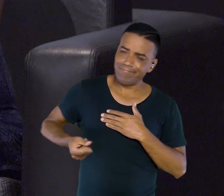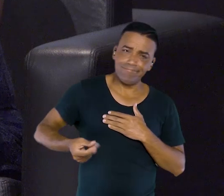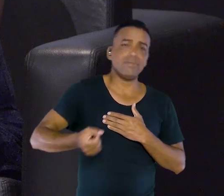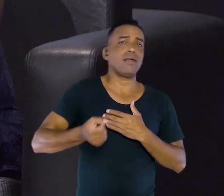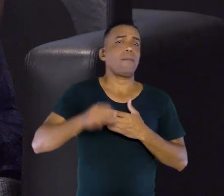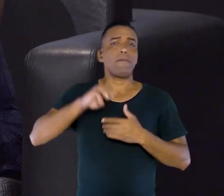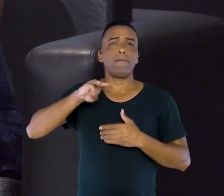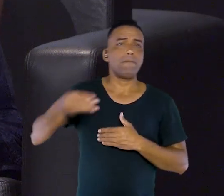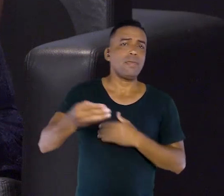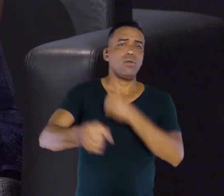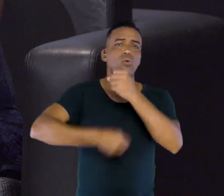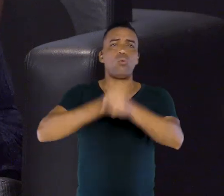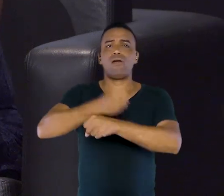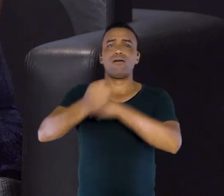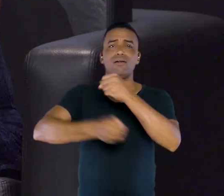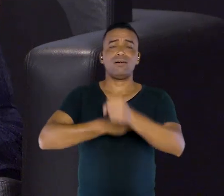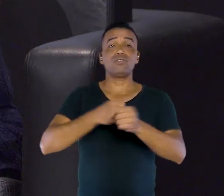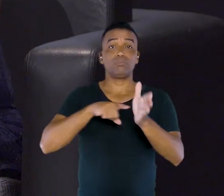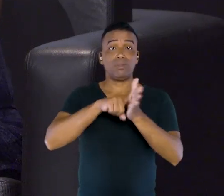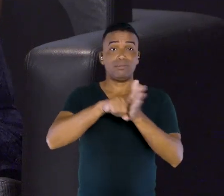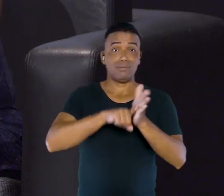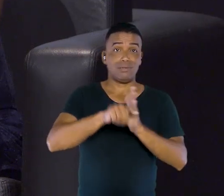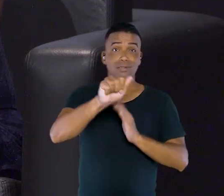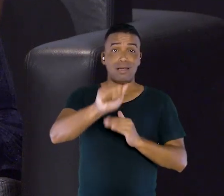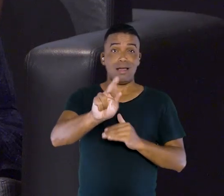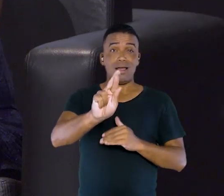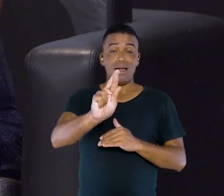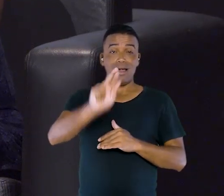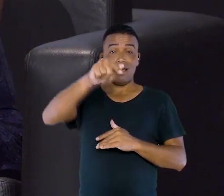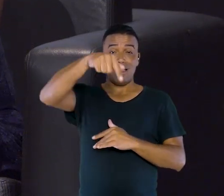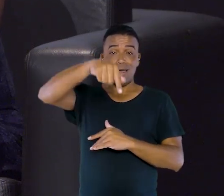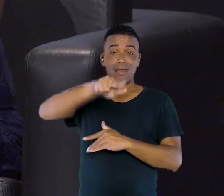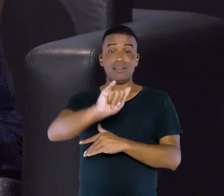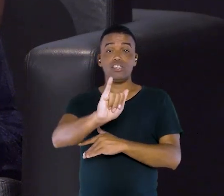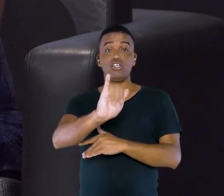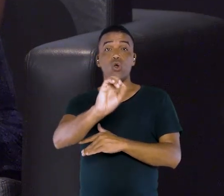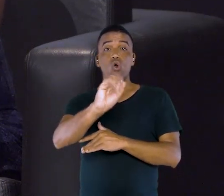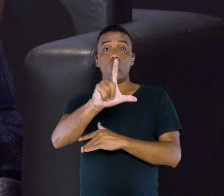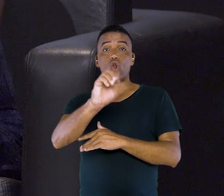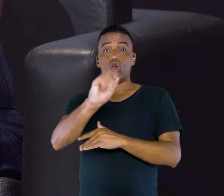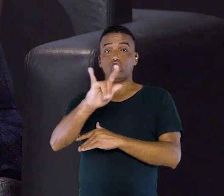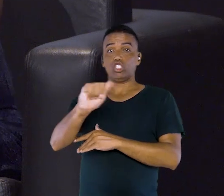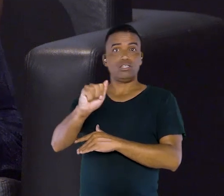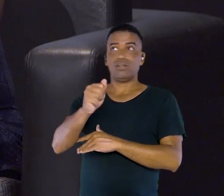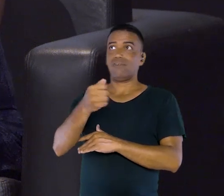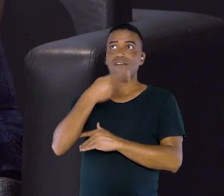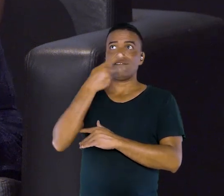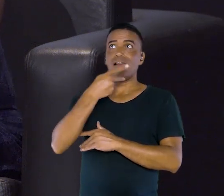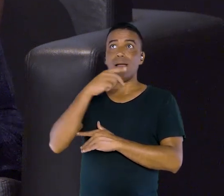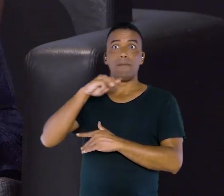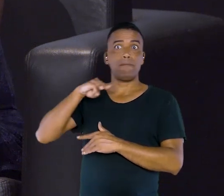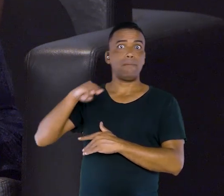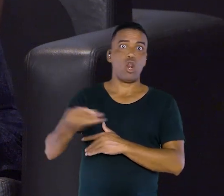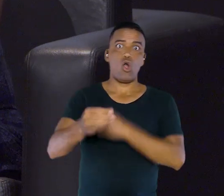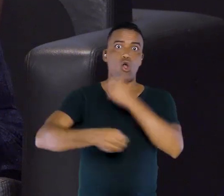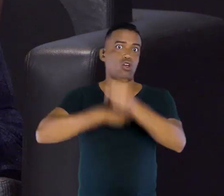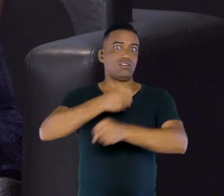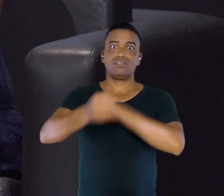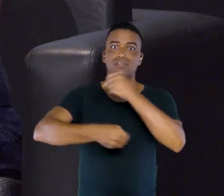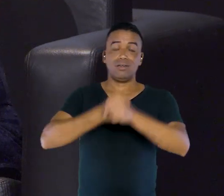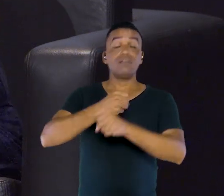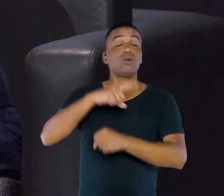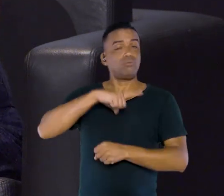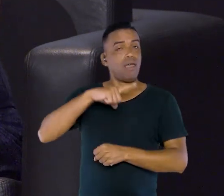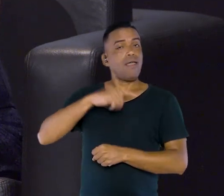até a arqueologia não vai poder dizer que tem milhões de anos, que sempre esteve aí. Então, tem